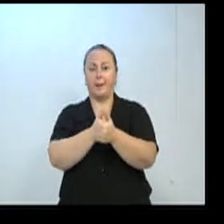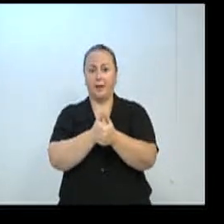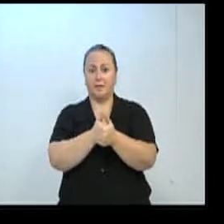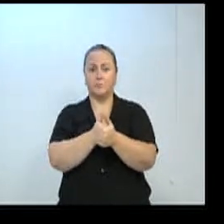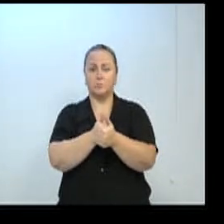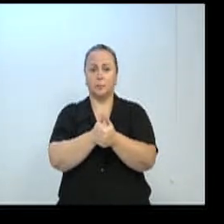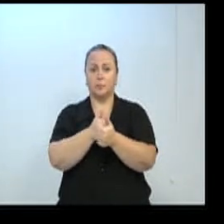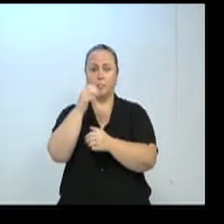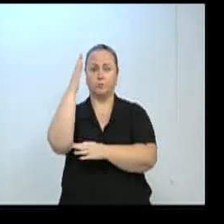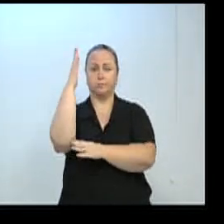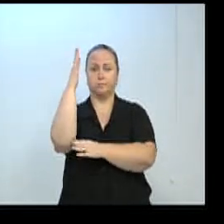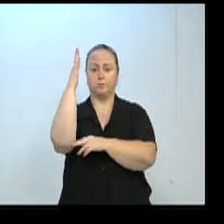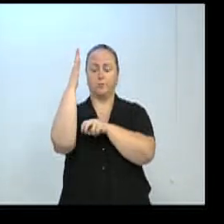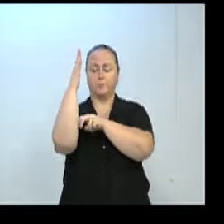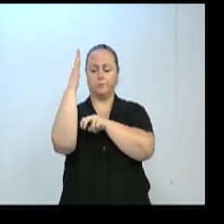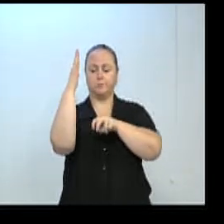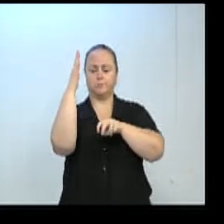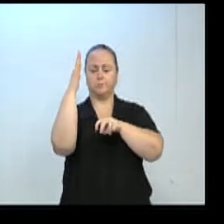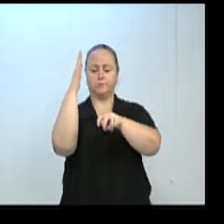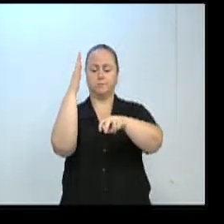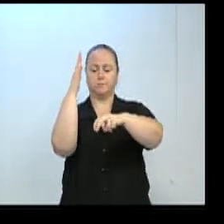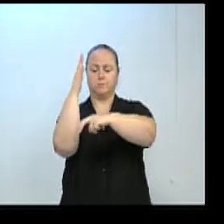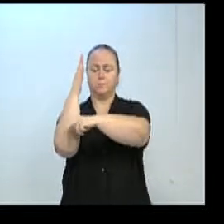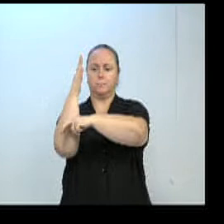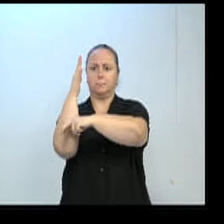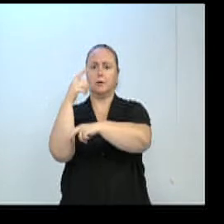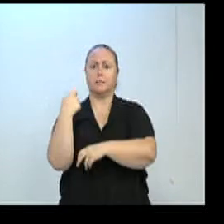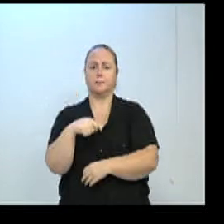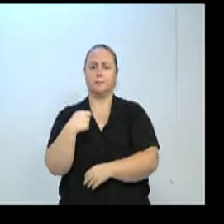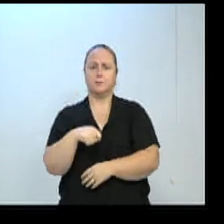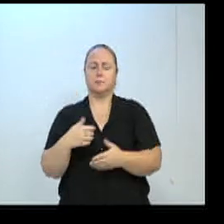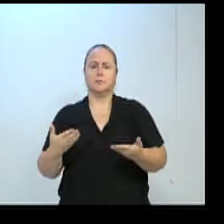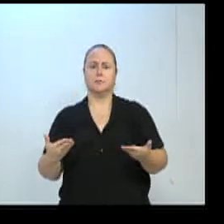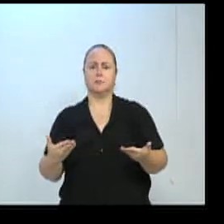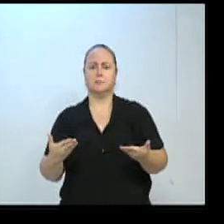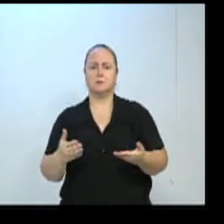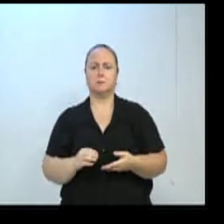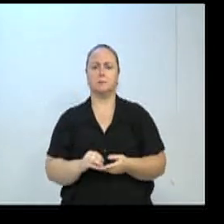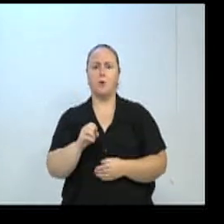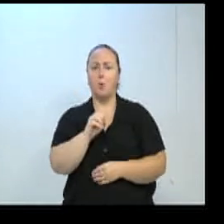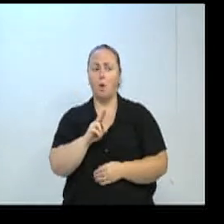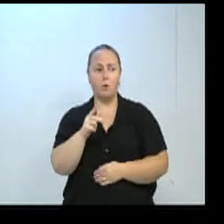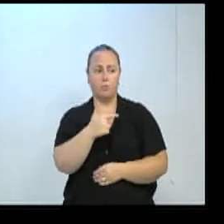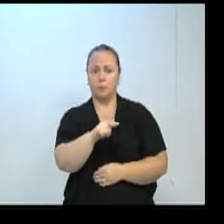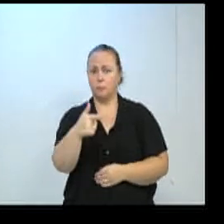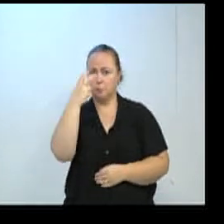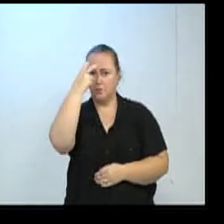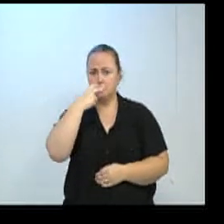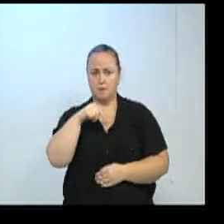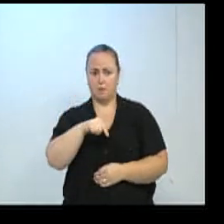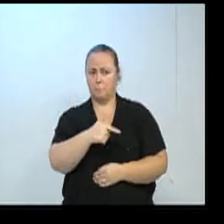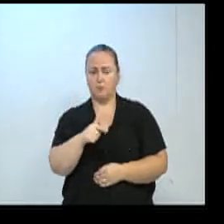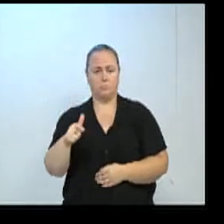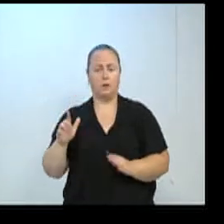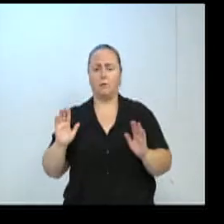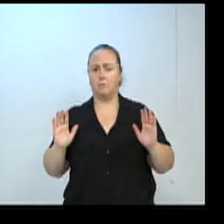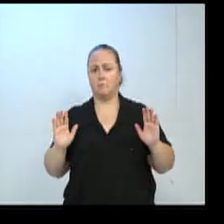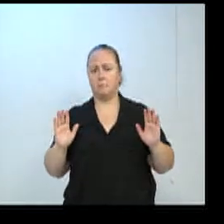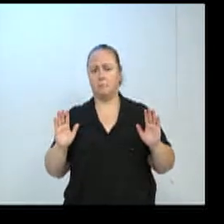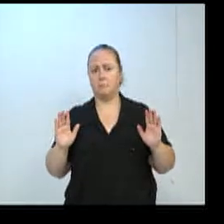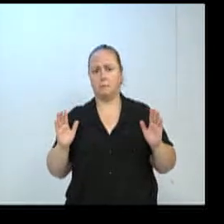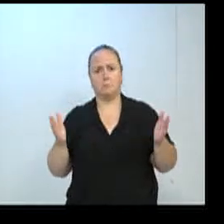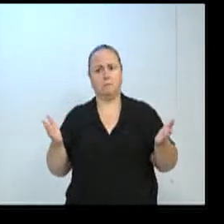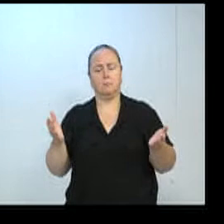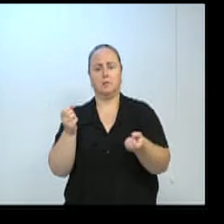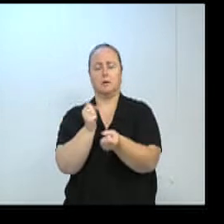um poste ou próximo a qualquer obstáculo, ou senão essa cidade não tem deficiente visual. Tá? Mas é